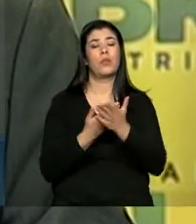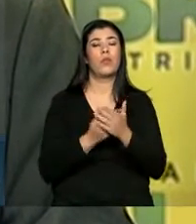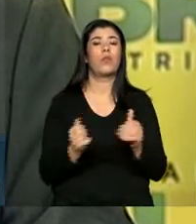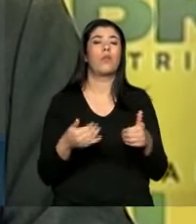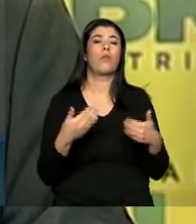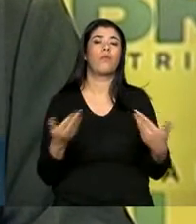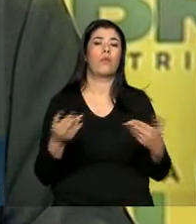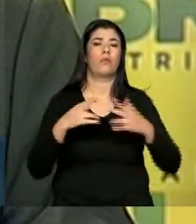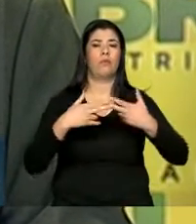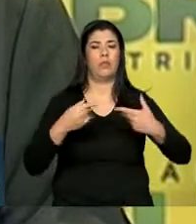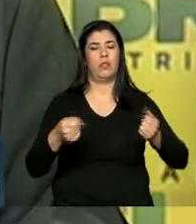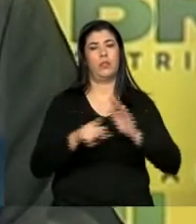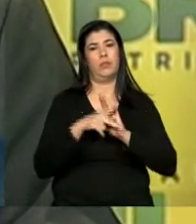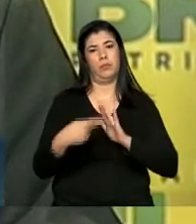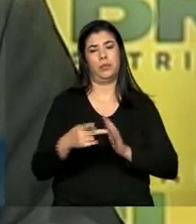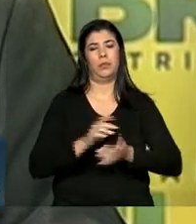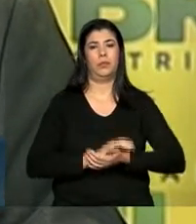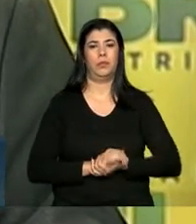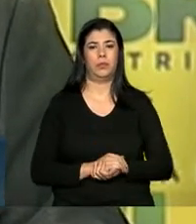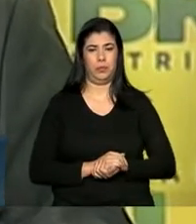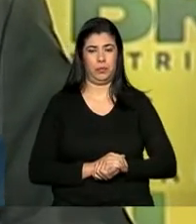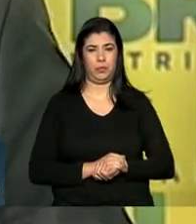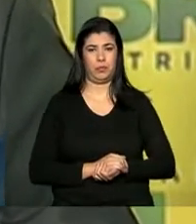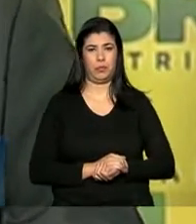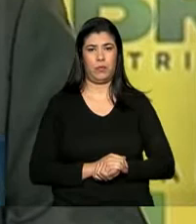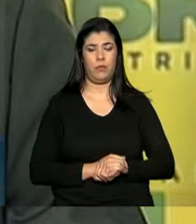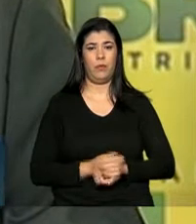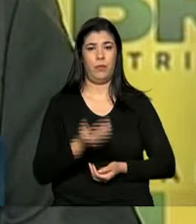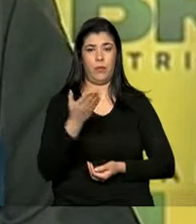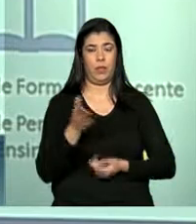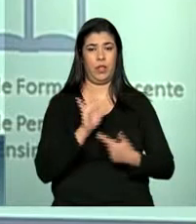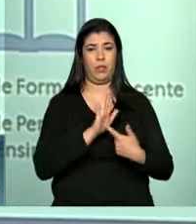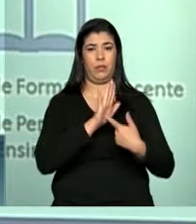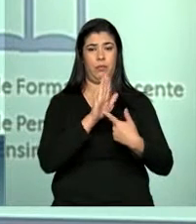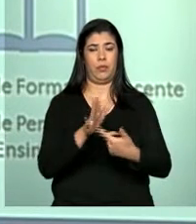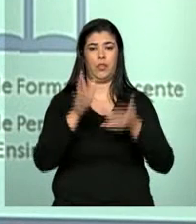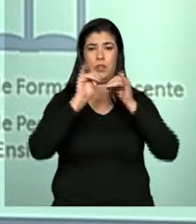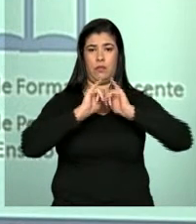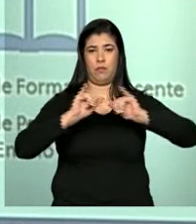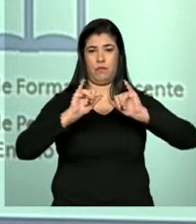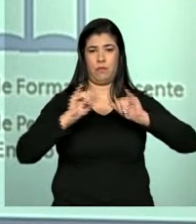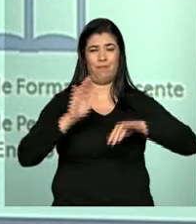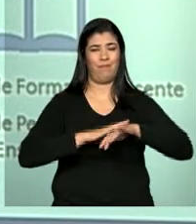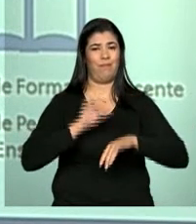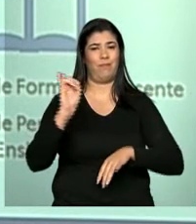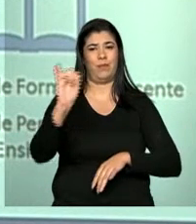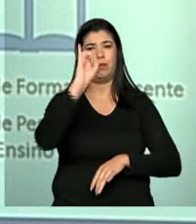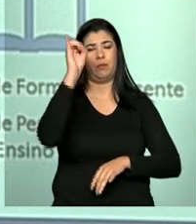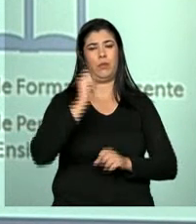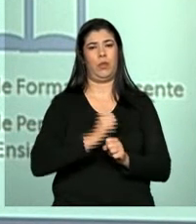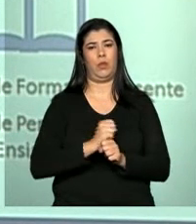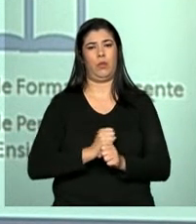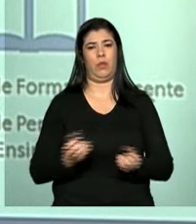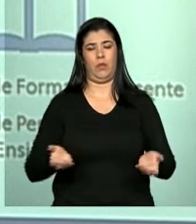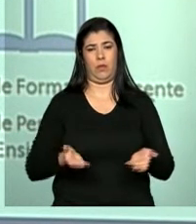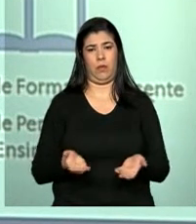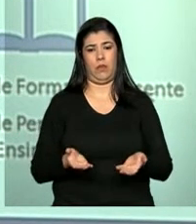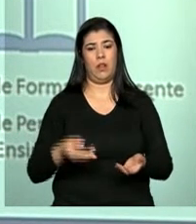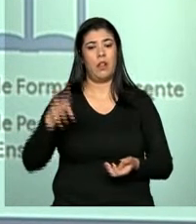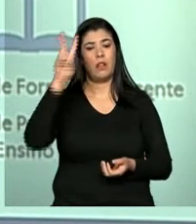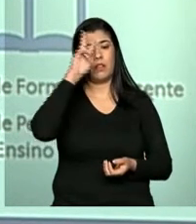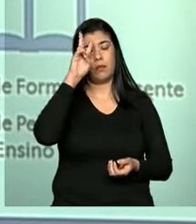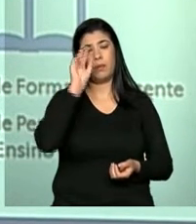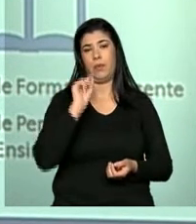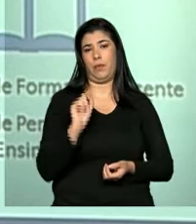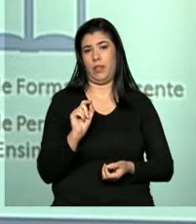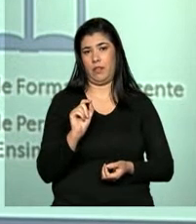critério. O próximo. E aqui a informação mais importante desse ano. É lembrar